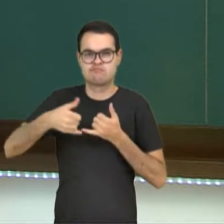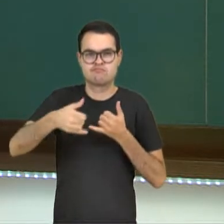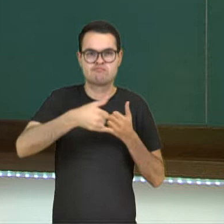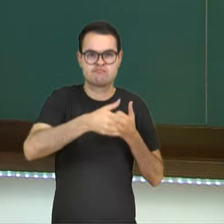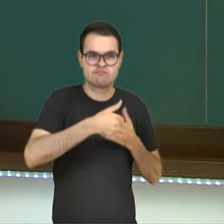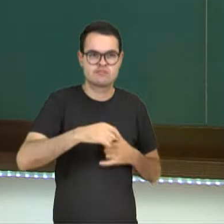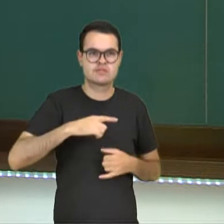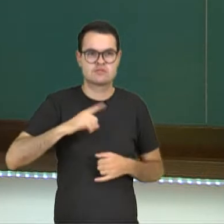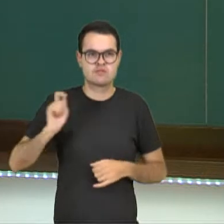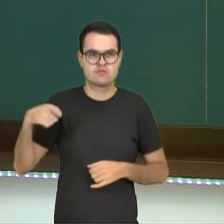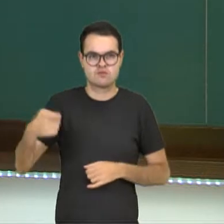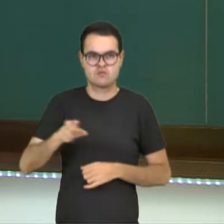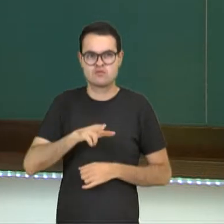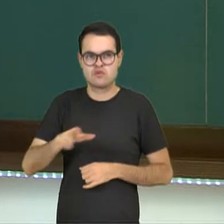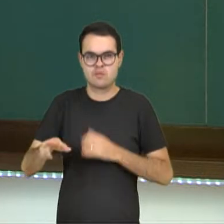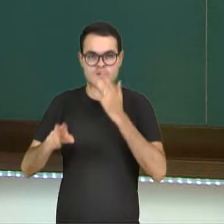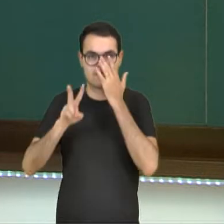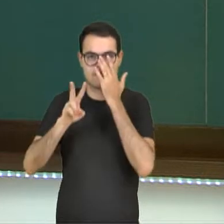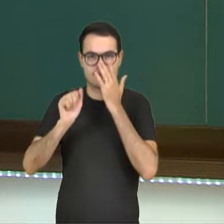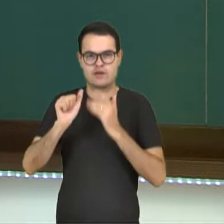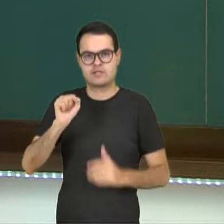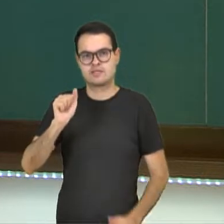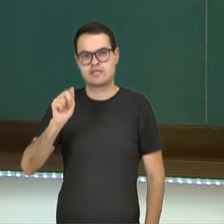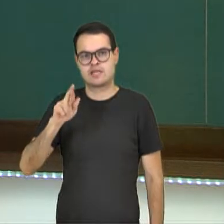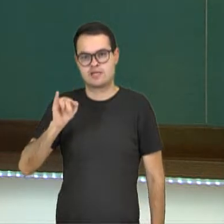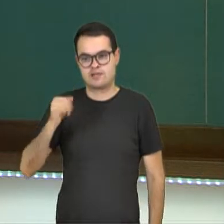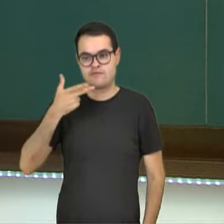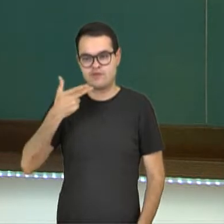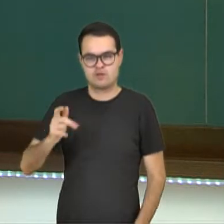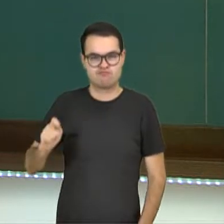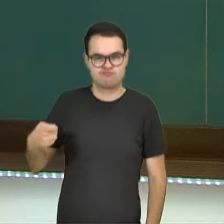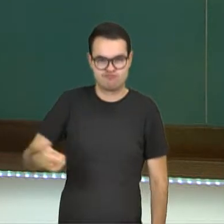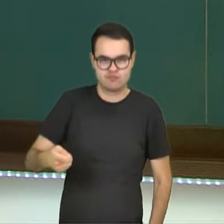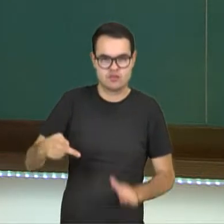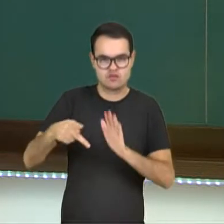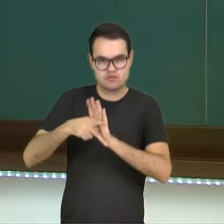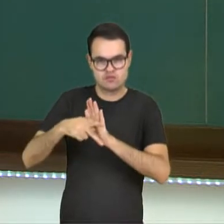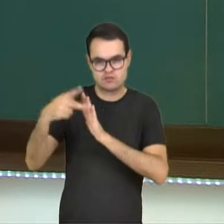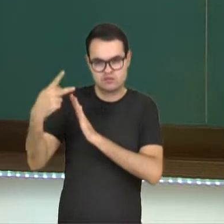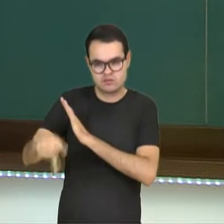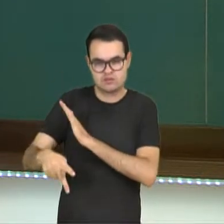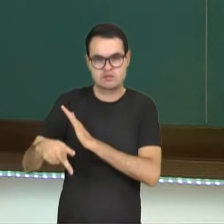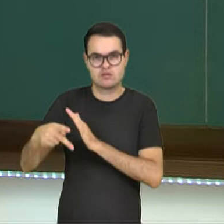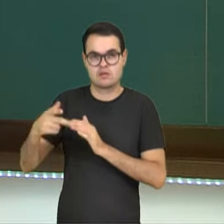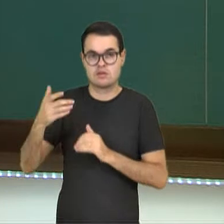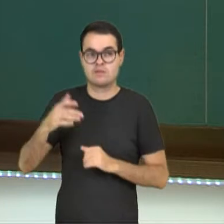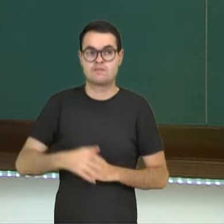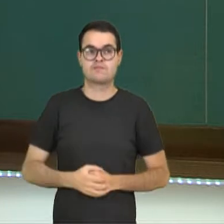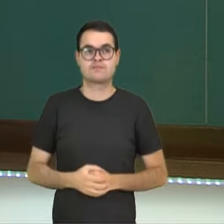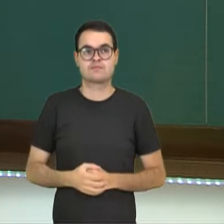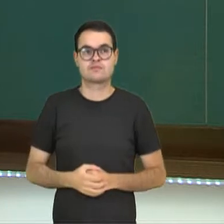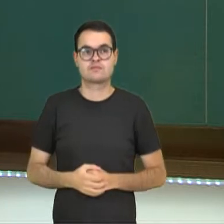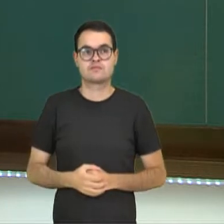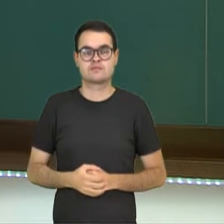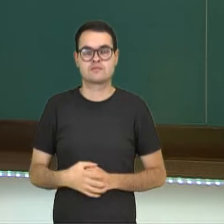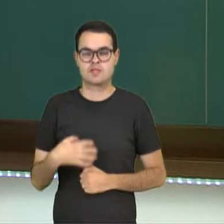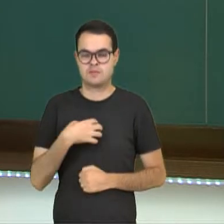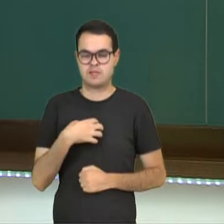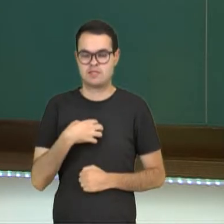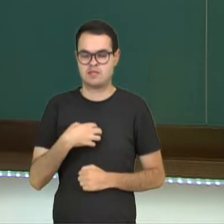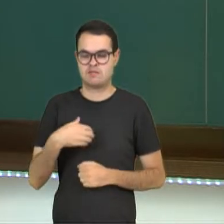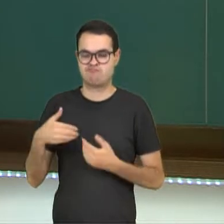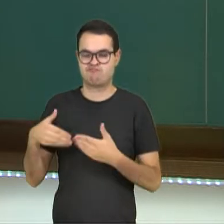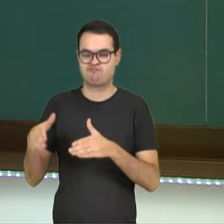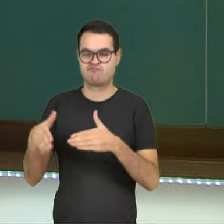deu nome ao Renascimento, ao termo Renascimento, né, na sua biografia das pessoas célebres, que o maneirismo ele já